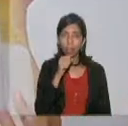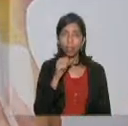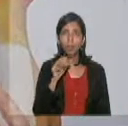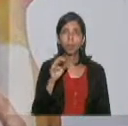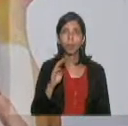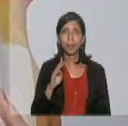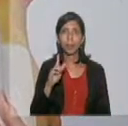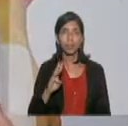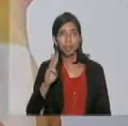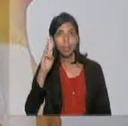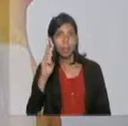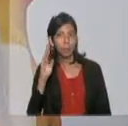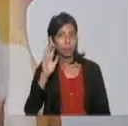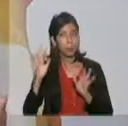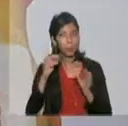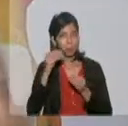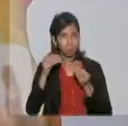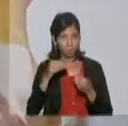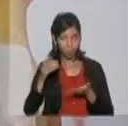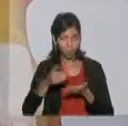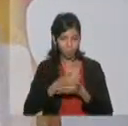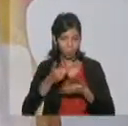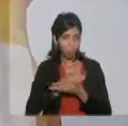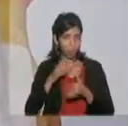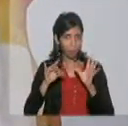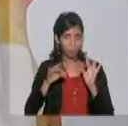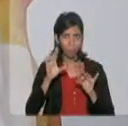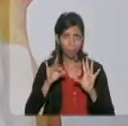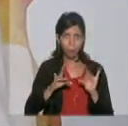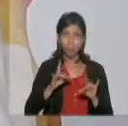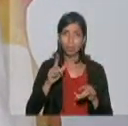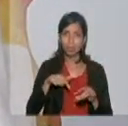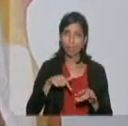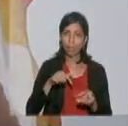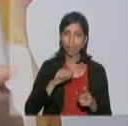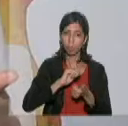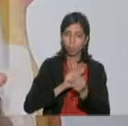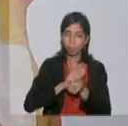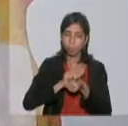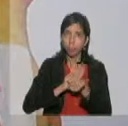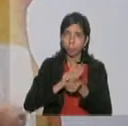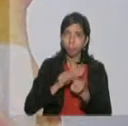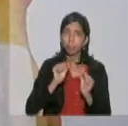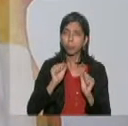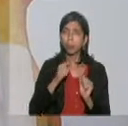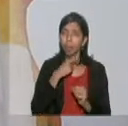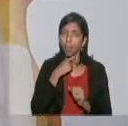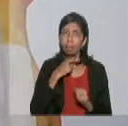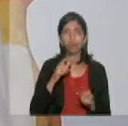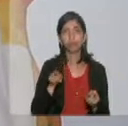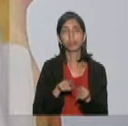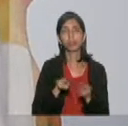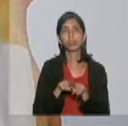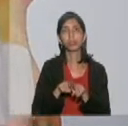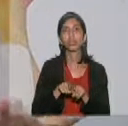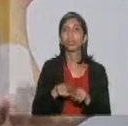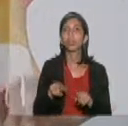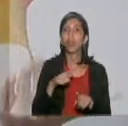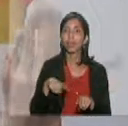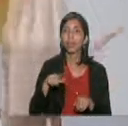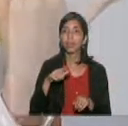na base da língua e no alto do palato. Se a gente observar uma criança de 5, 6 meses, eles botam muito a mão na